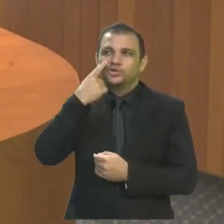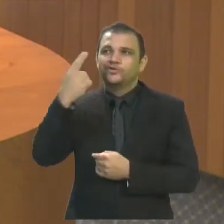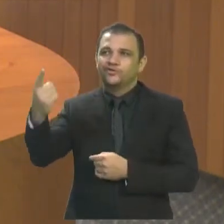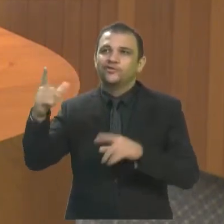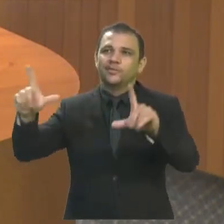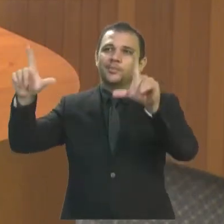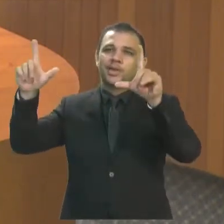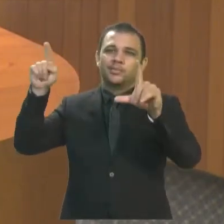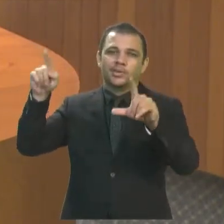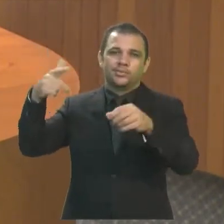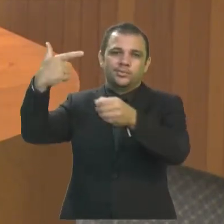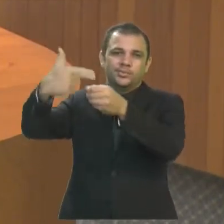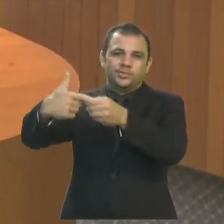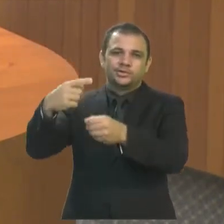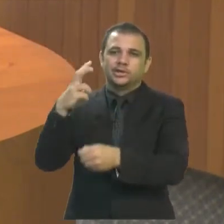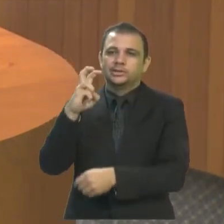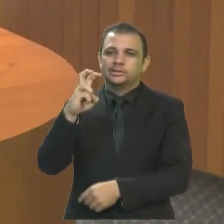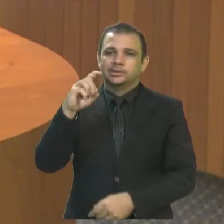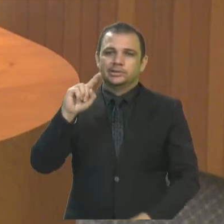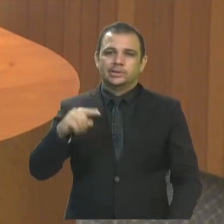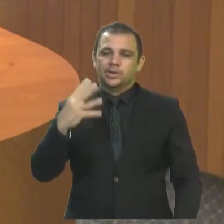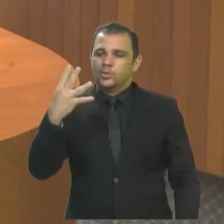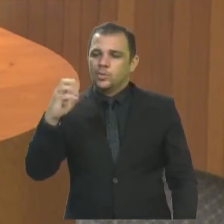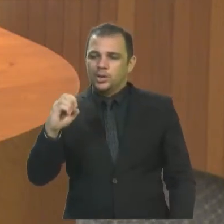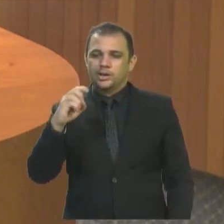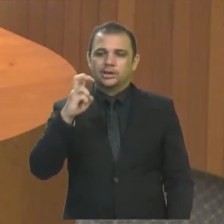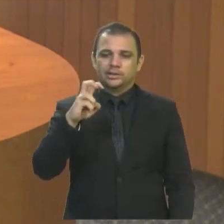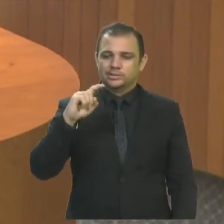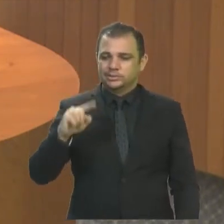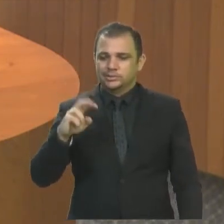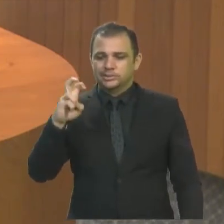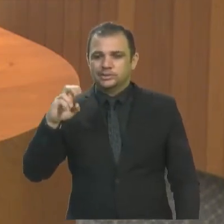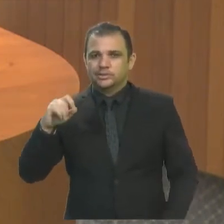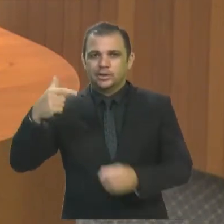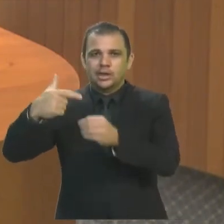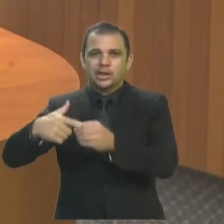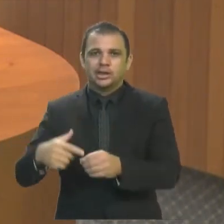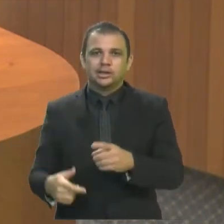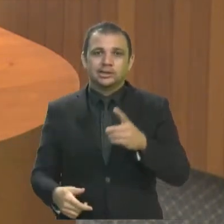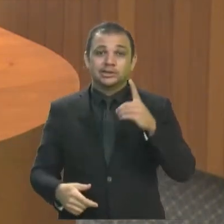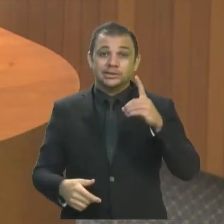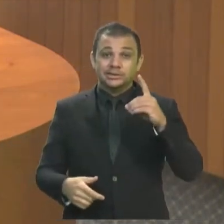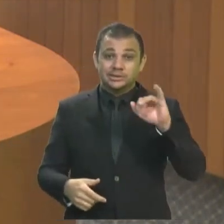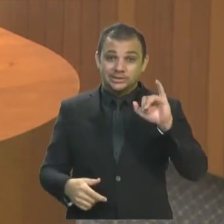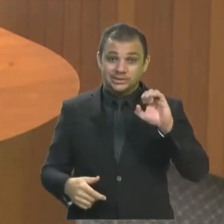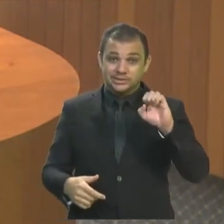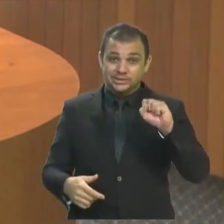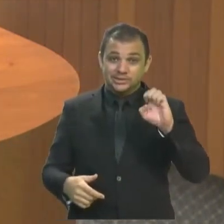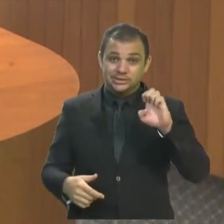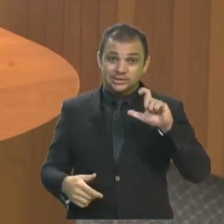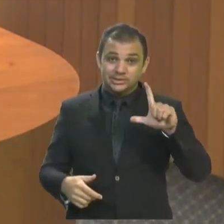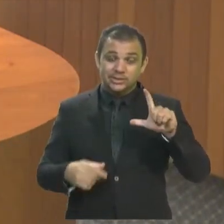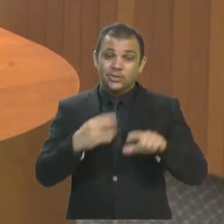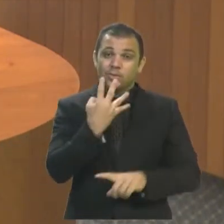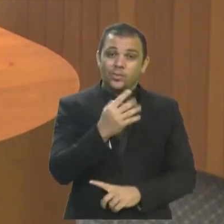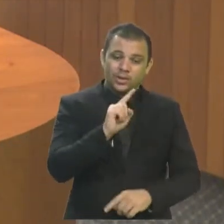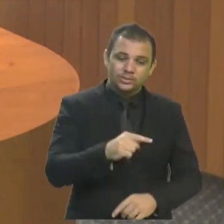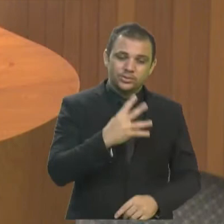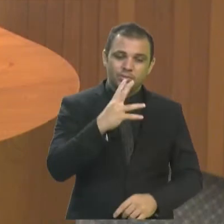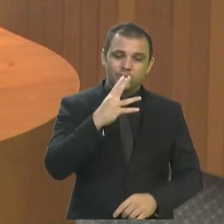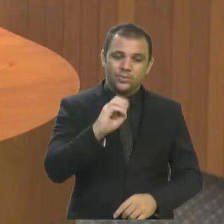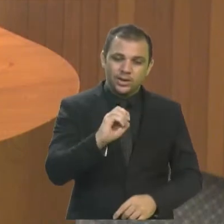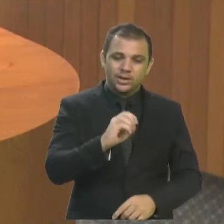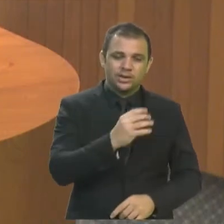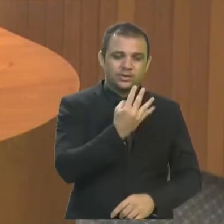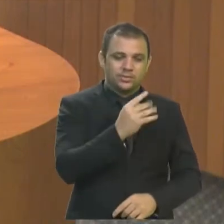diesel a 4,40, 4,50, apenas esse pequeno aumento que houve já teria corroído